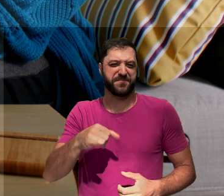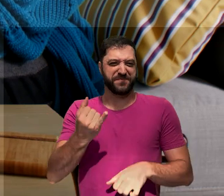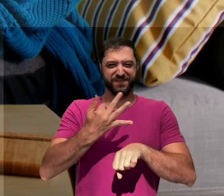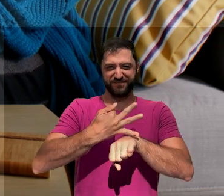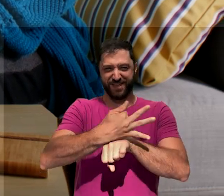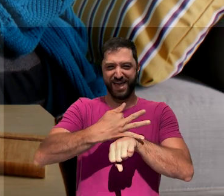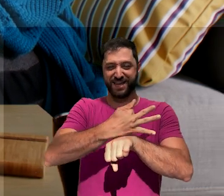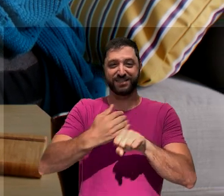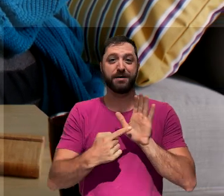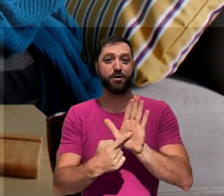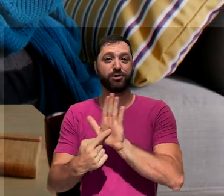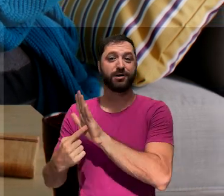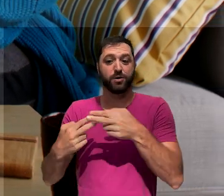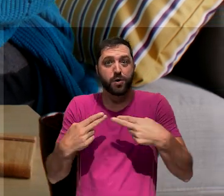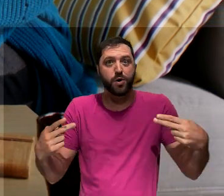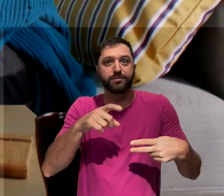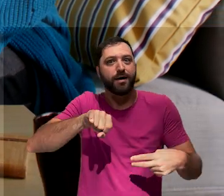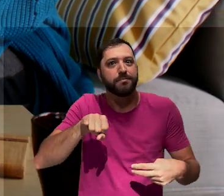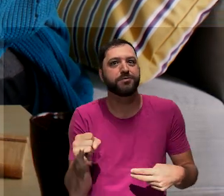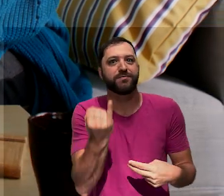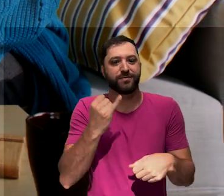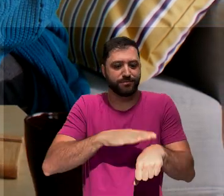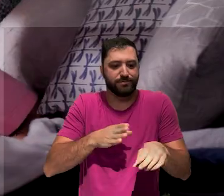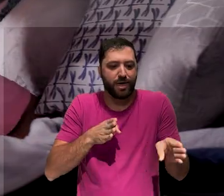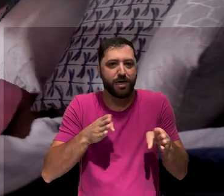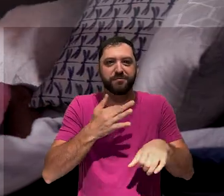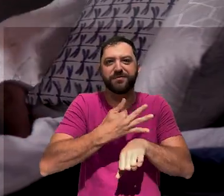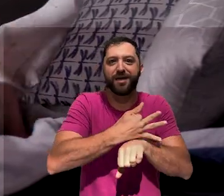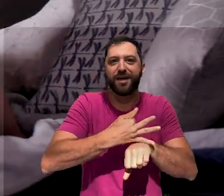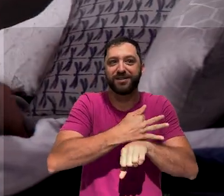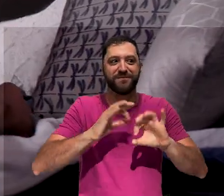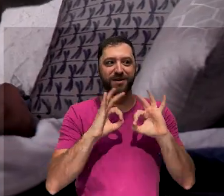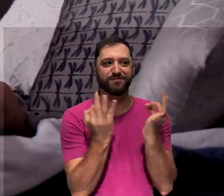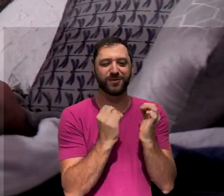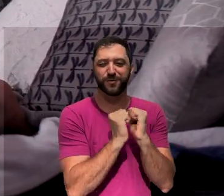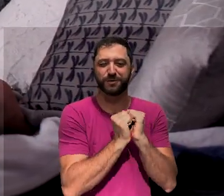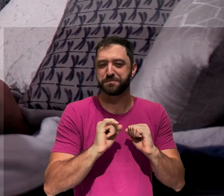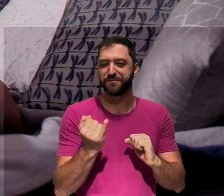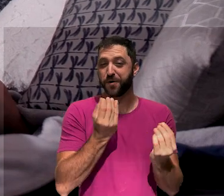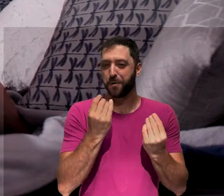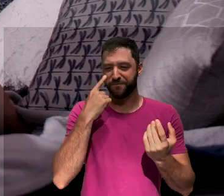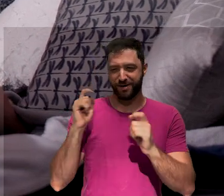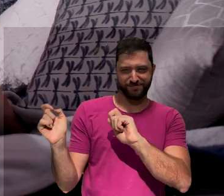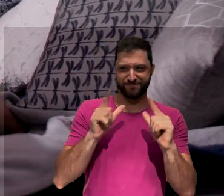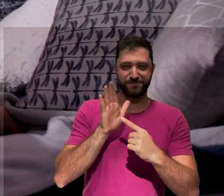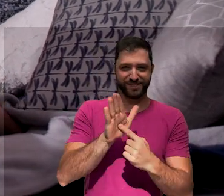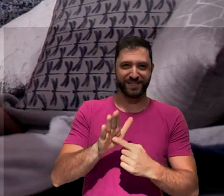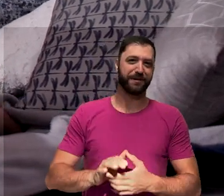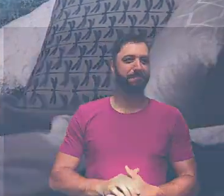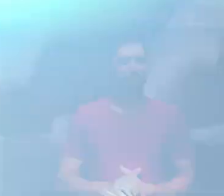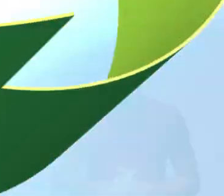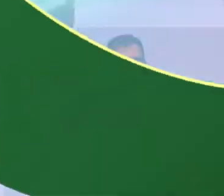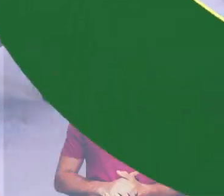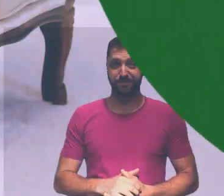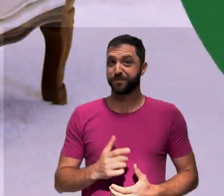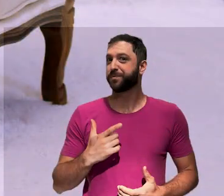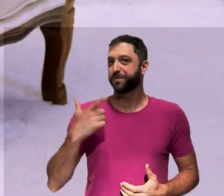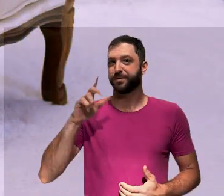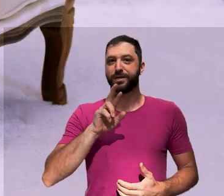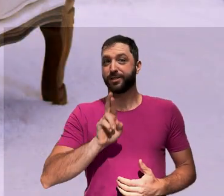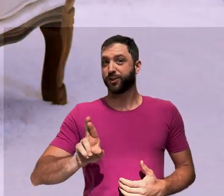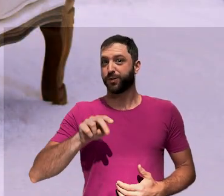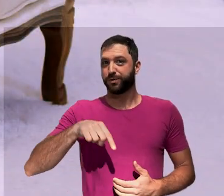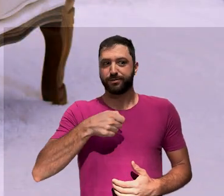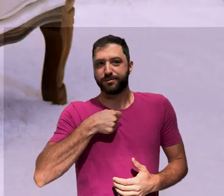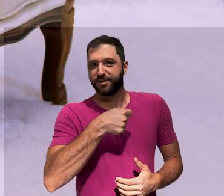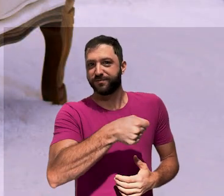Aproveitando o clima de férias, vamos te mostrar dicas de lazer para aproveitar o tempo em família durante as férias, hein? No